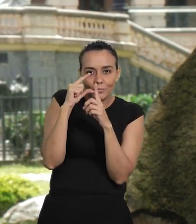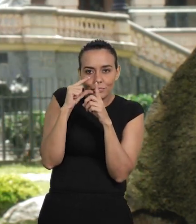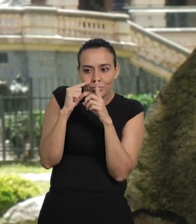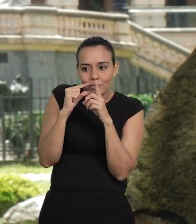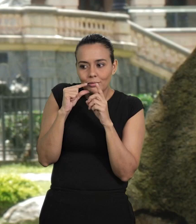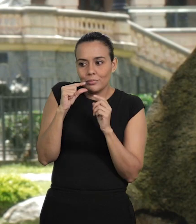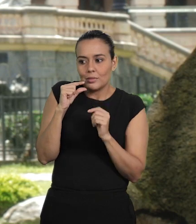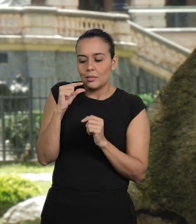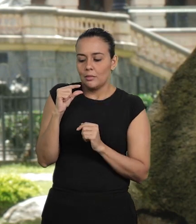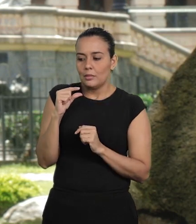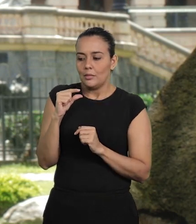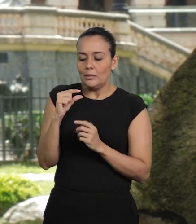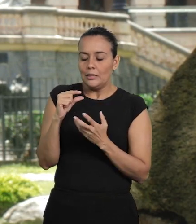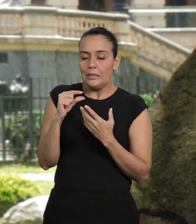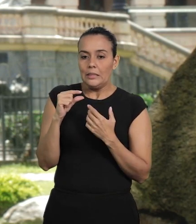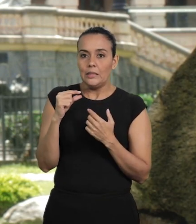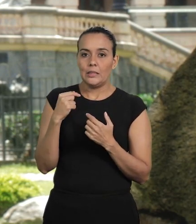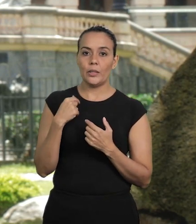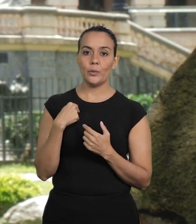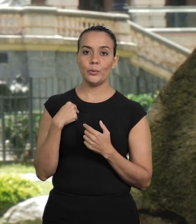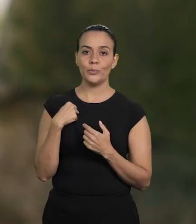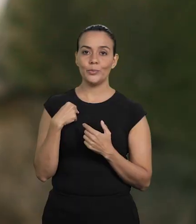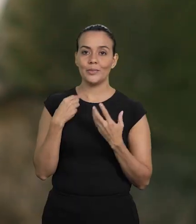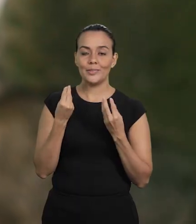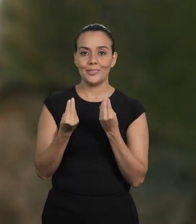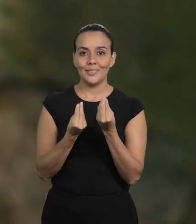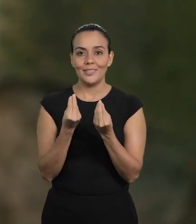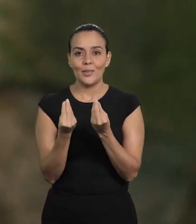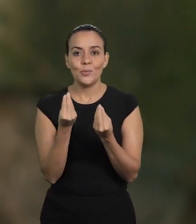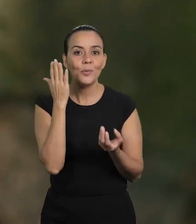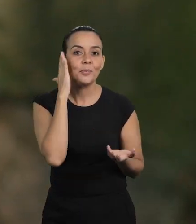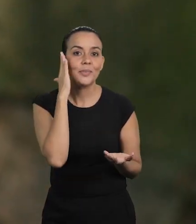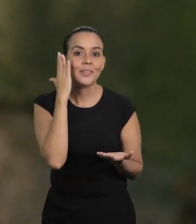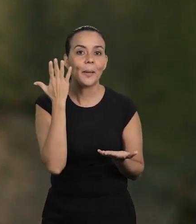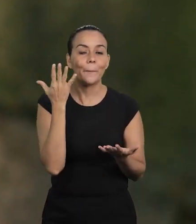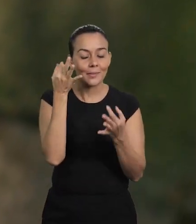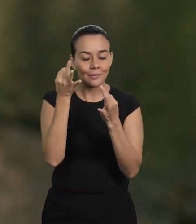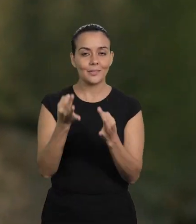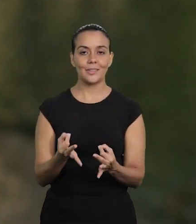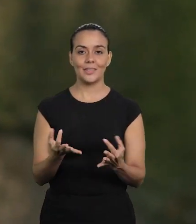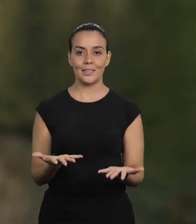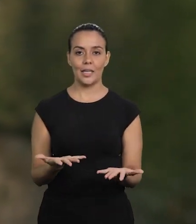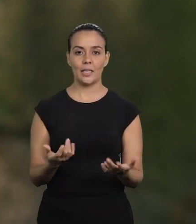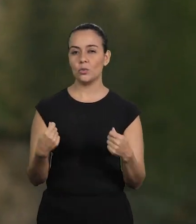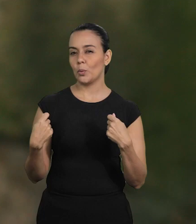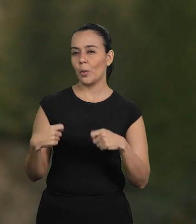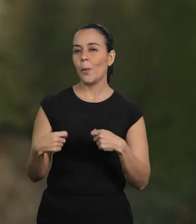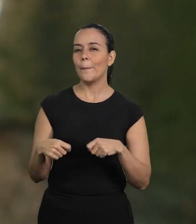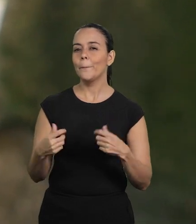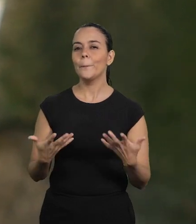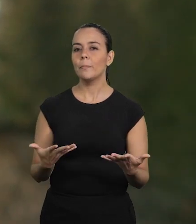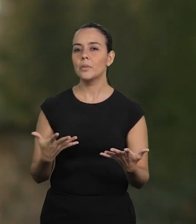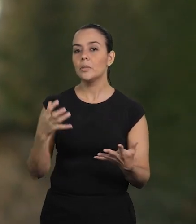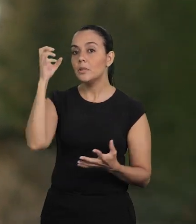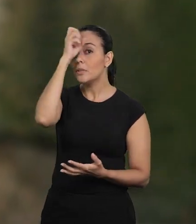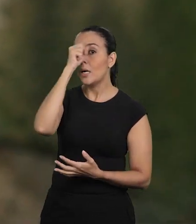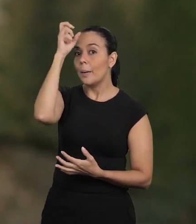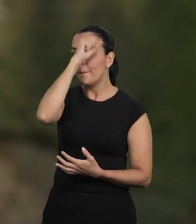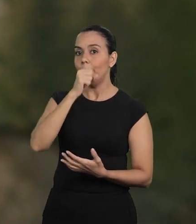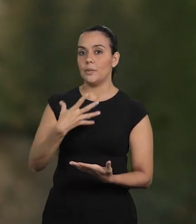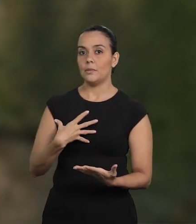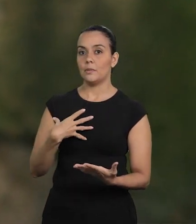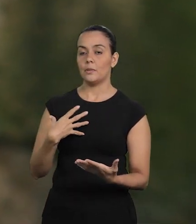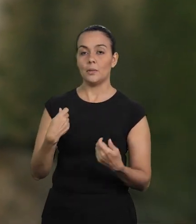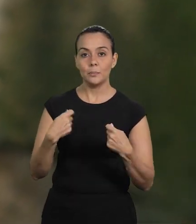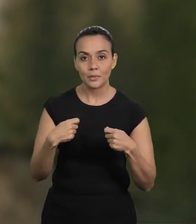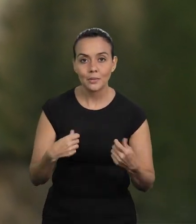difícil ter consumo consciente com esse cenário. A gente precisa ter um processo pedagógico super pesado, né, que começa